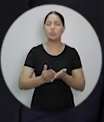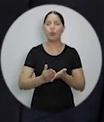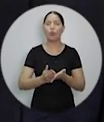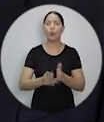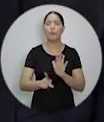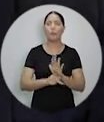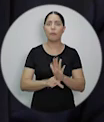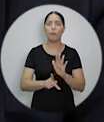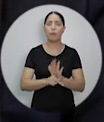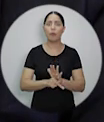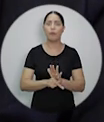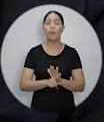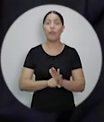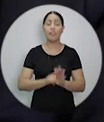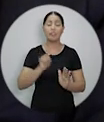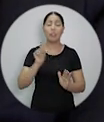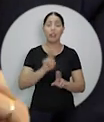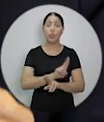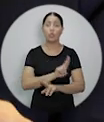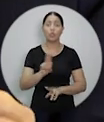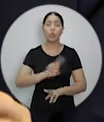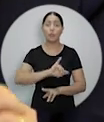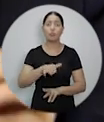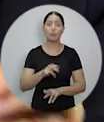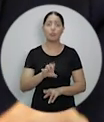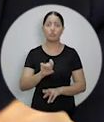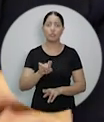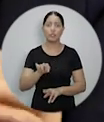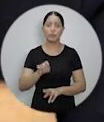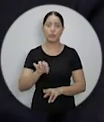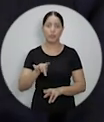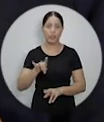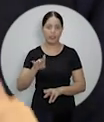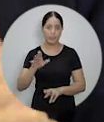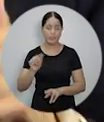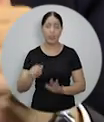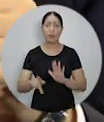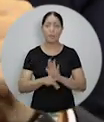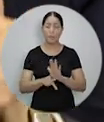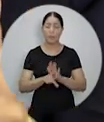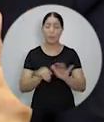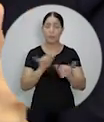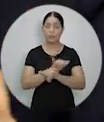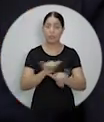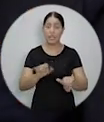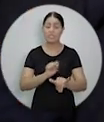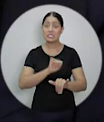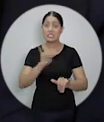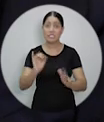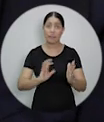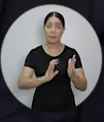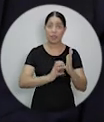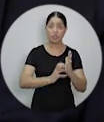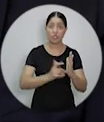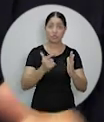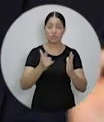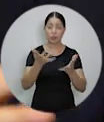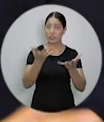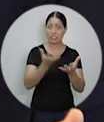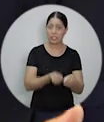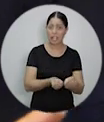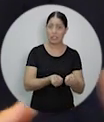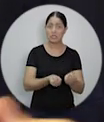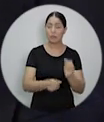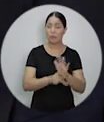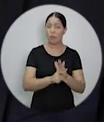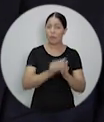jurisprudência, uma interpretação lá atrás que impôs aos partidos que não apresentassem as candidaturas femininas um